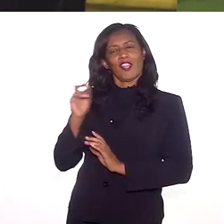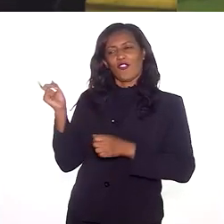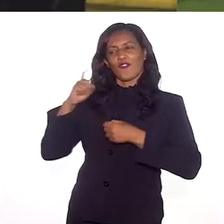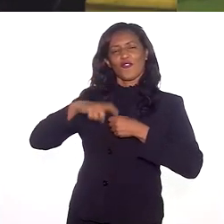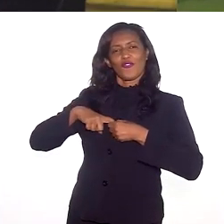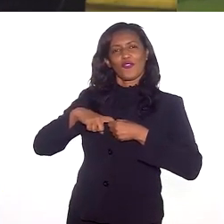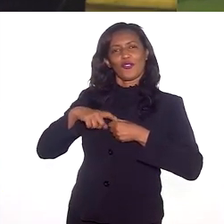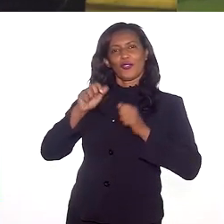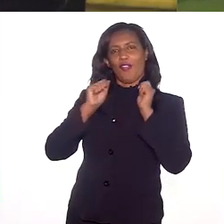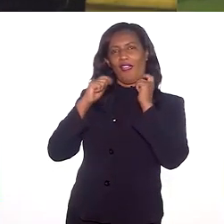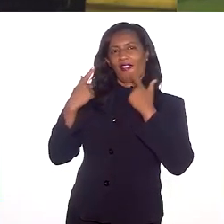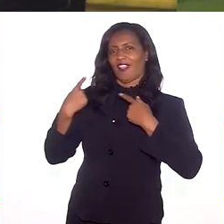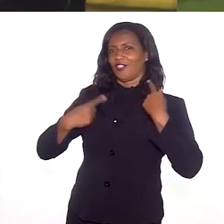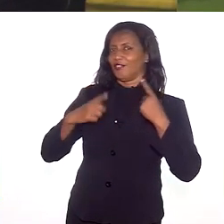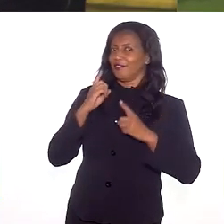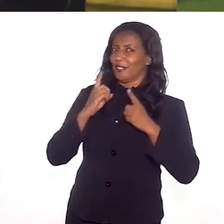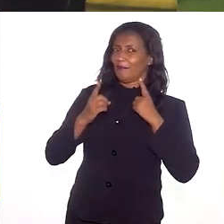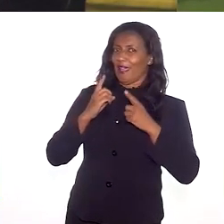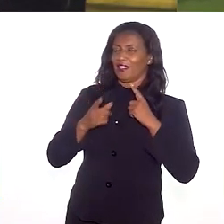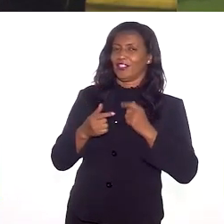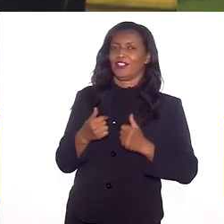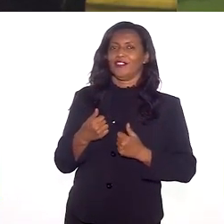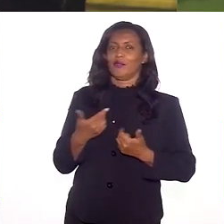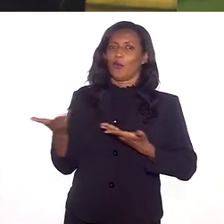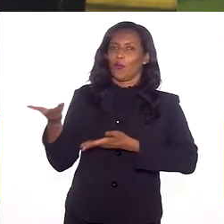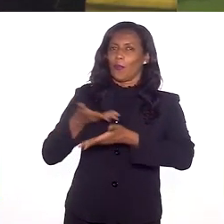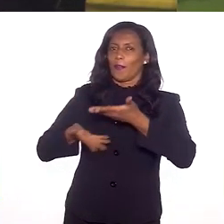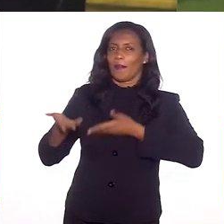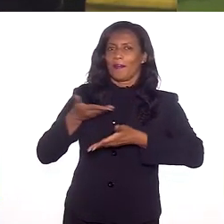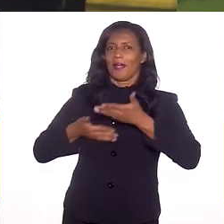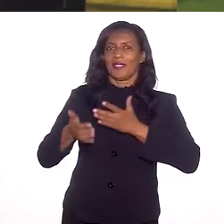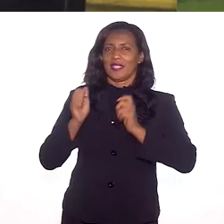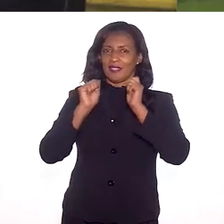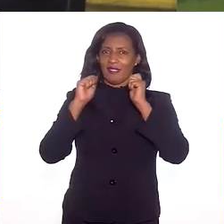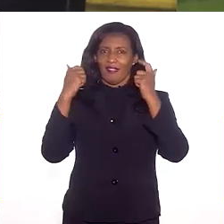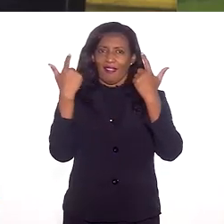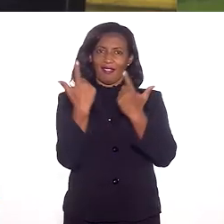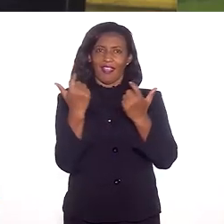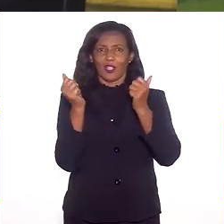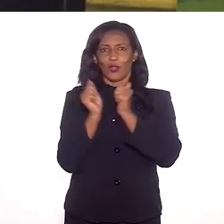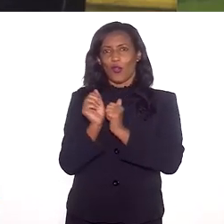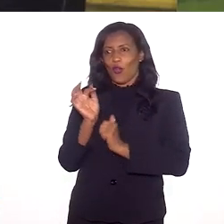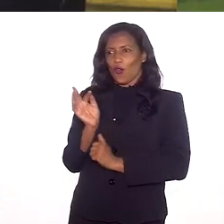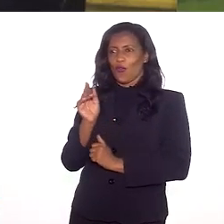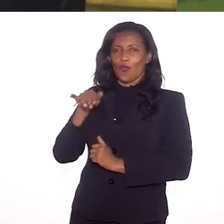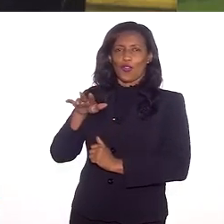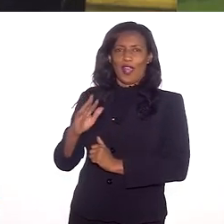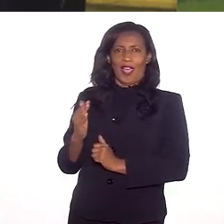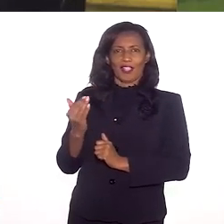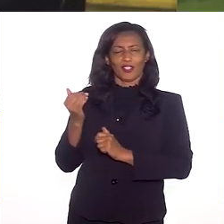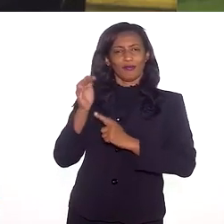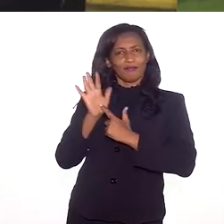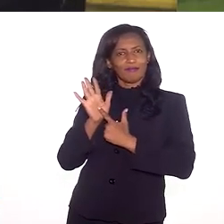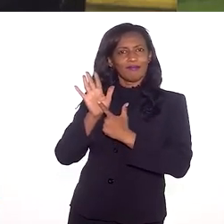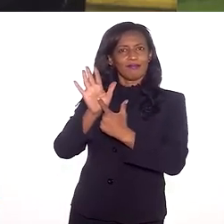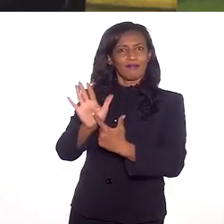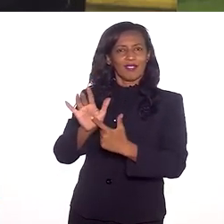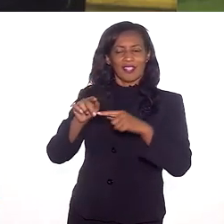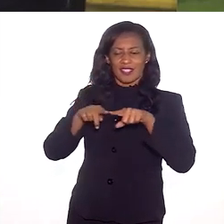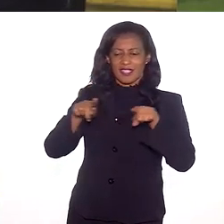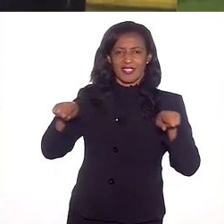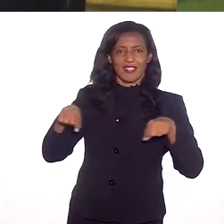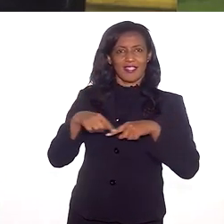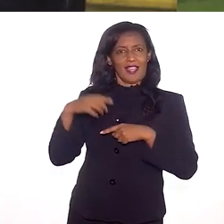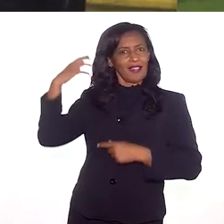Olá, estamos de volta com a Alerj Debate. Conversamos hoje sobre a parceria da TV Alerj com a Funarj para a transmissão dos concertos